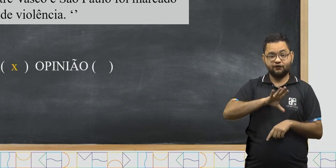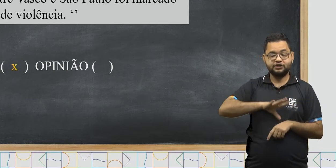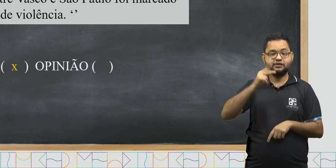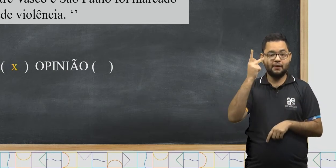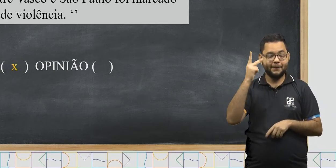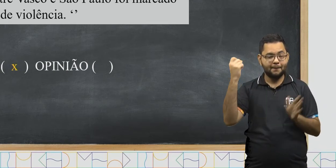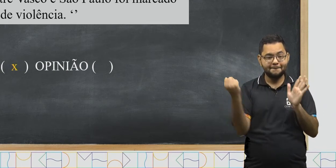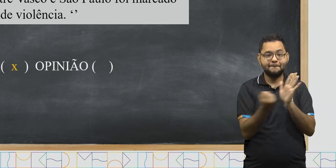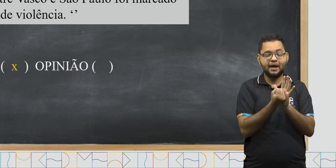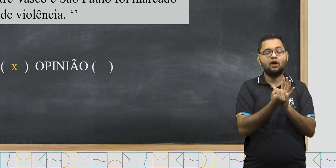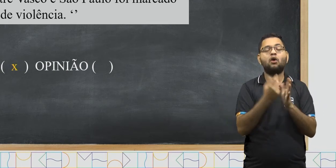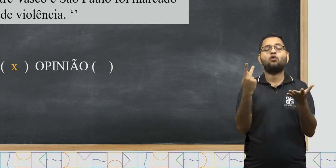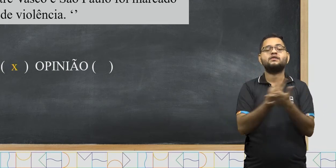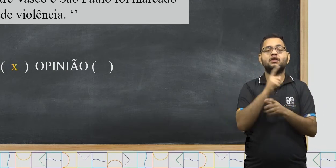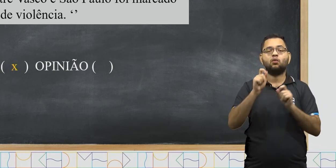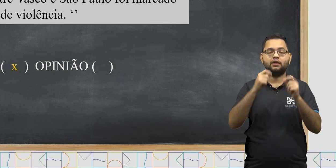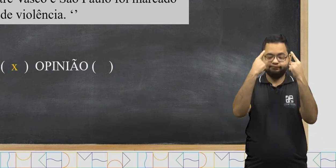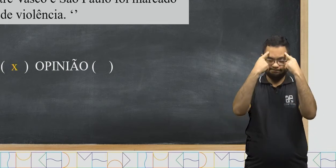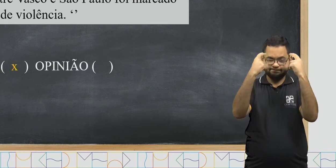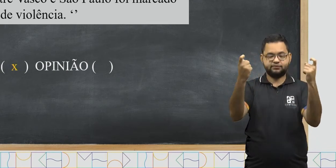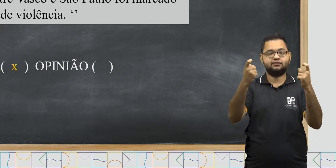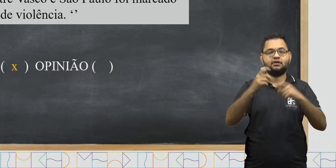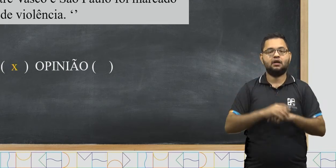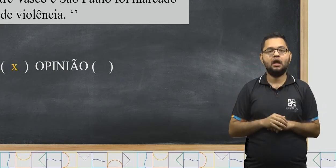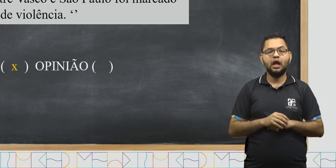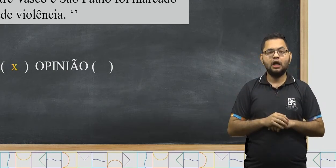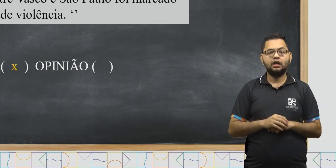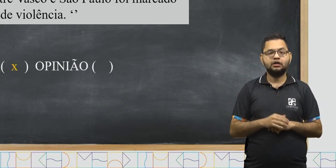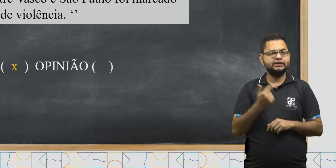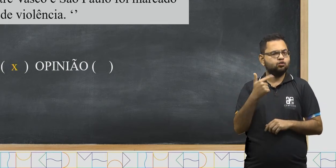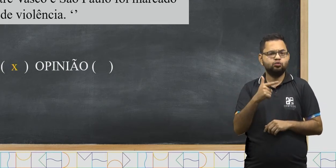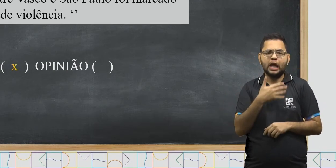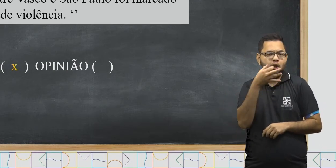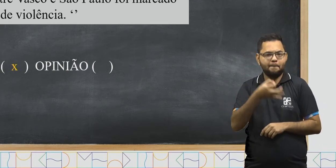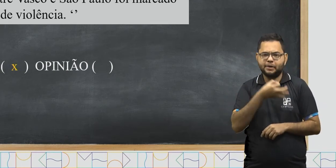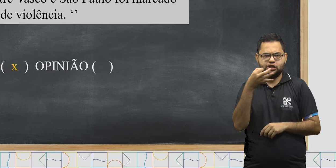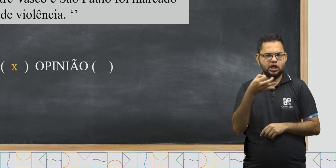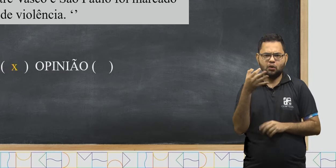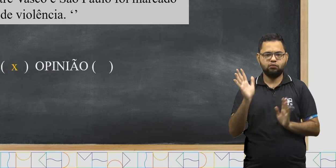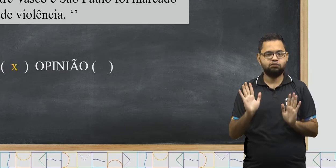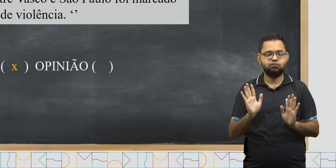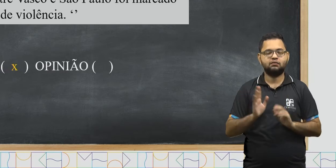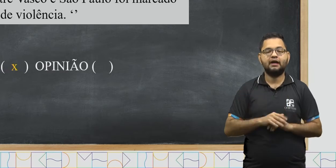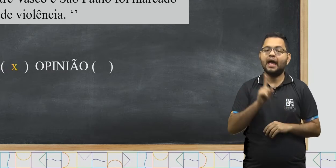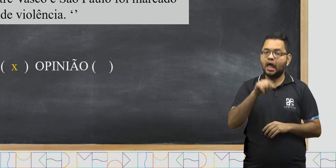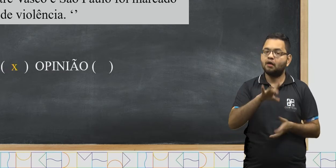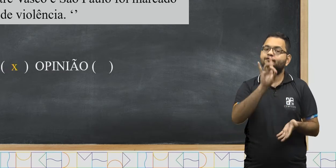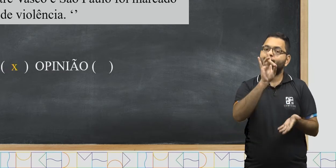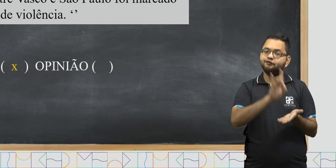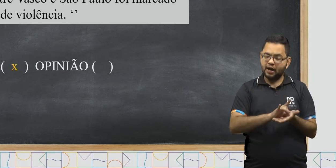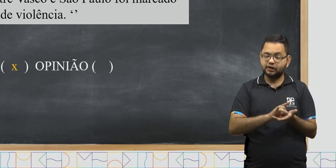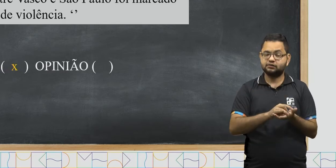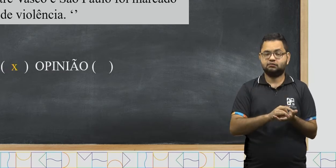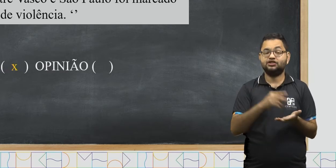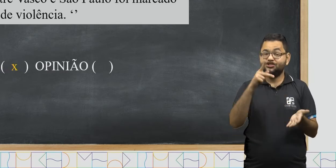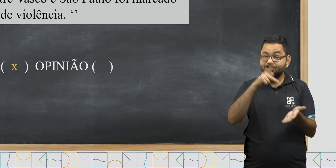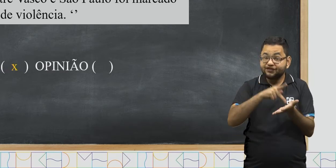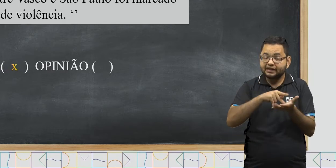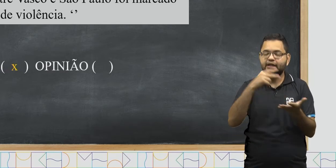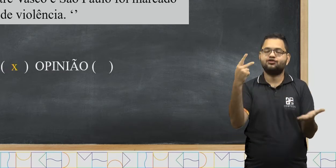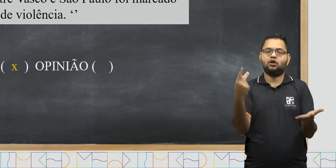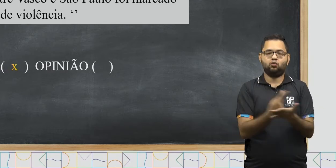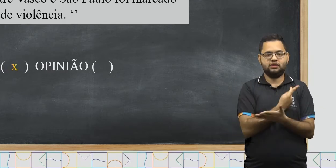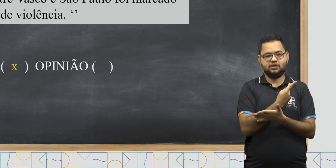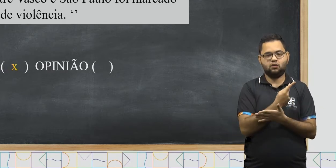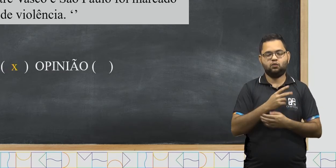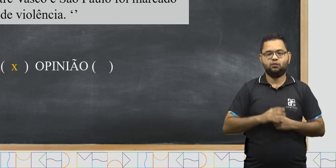entre Vasco e São Paulo foi marcado por um caso de violência. Não há emissão aqui de opinião. Há um fato